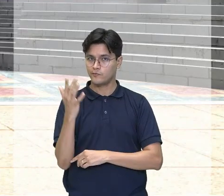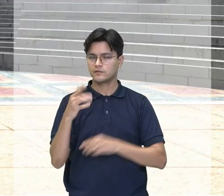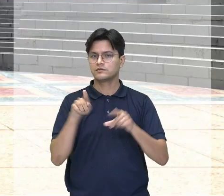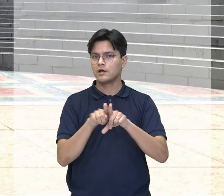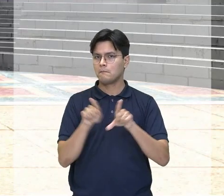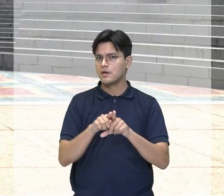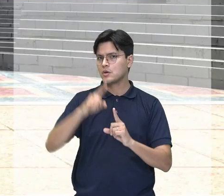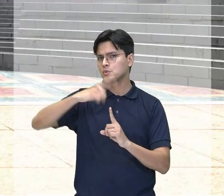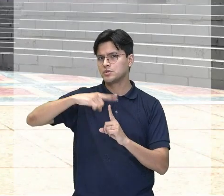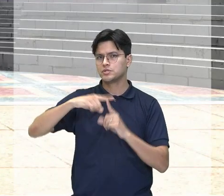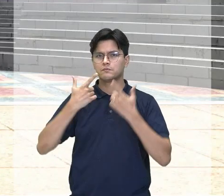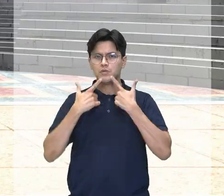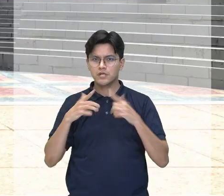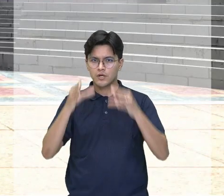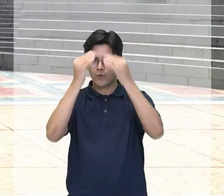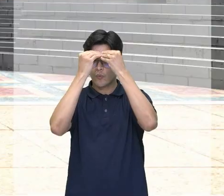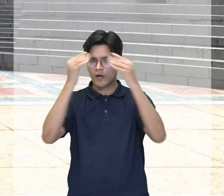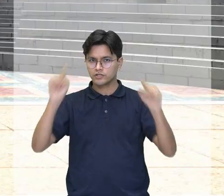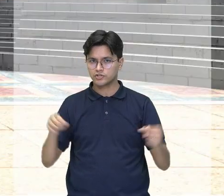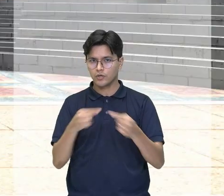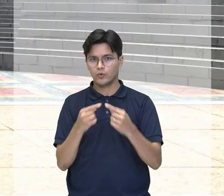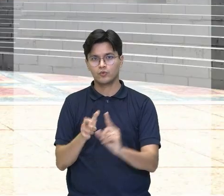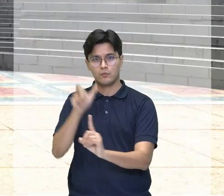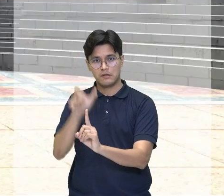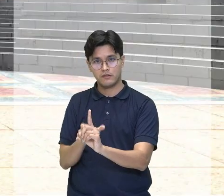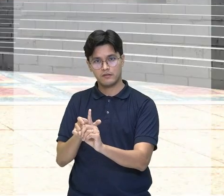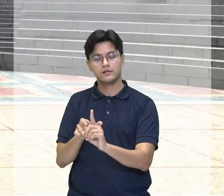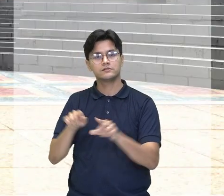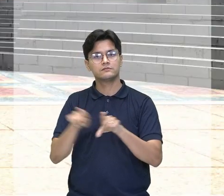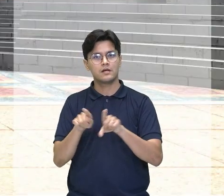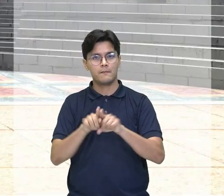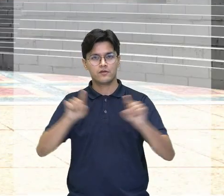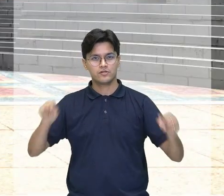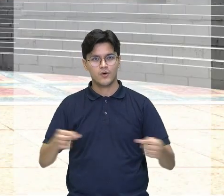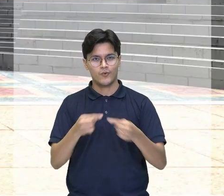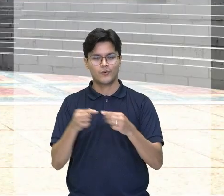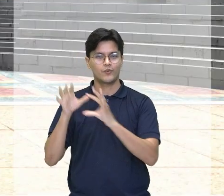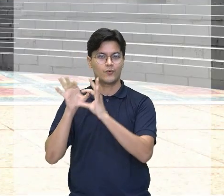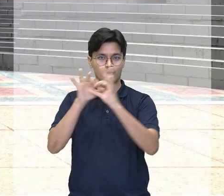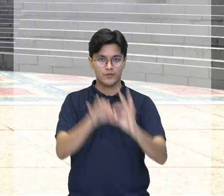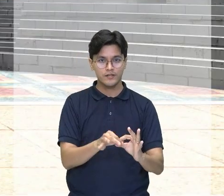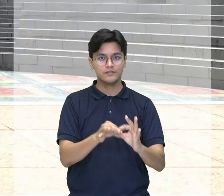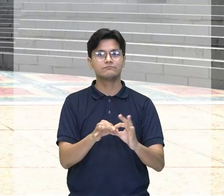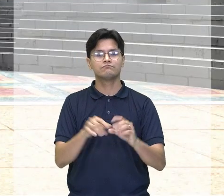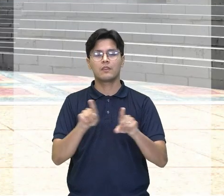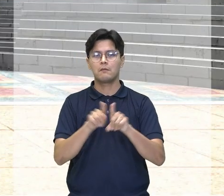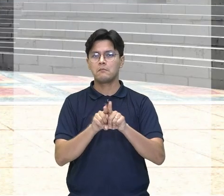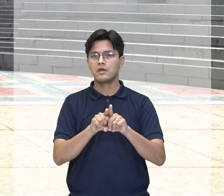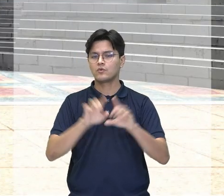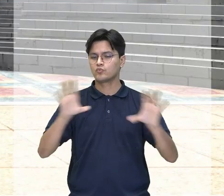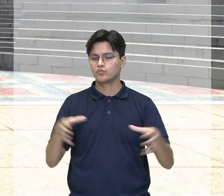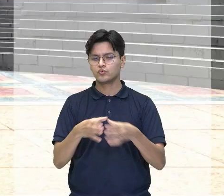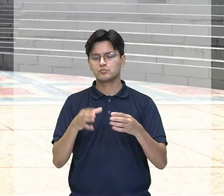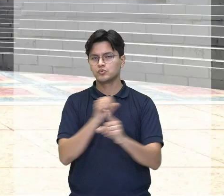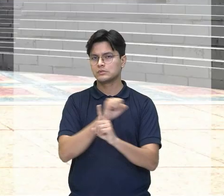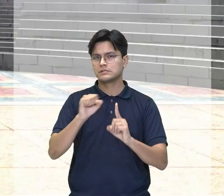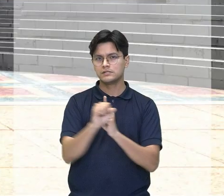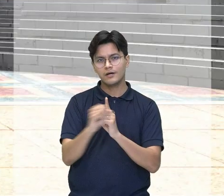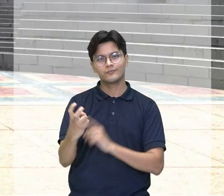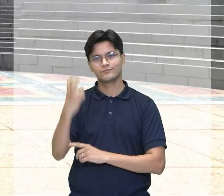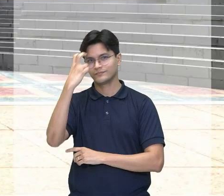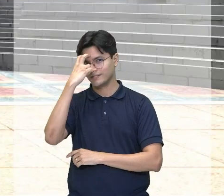linguagem apropriado à personagem e ao contexto, nível social e cultural. Então, identifica o nome